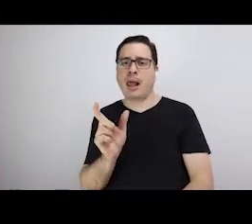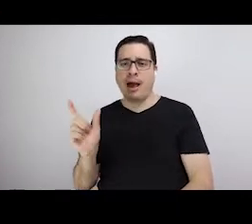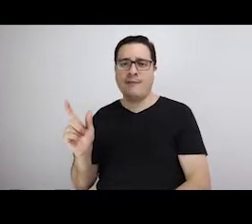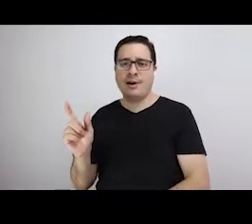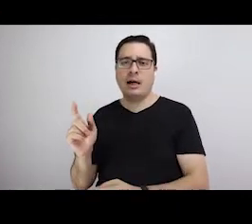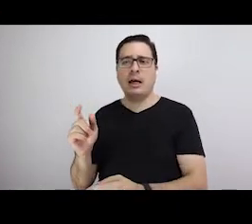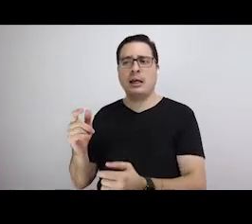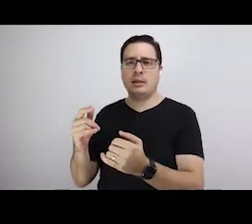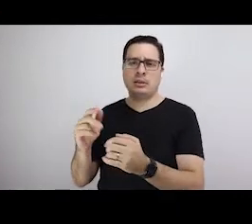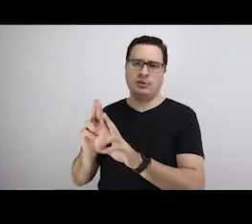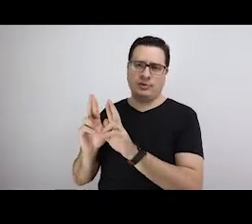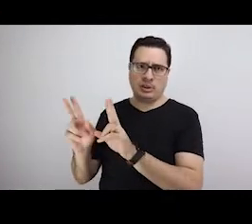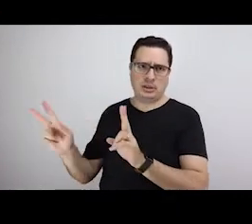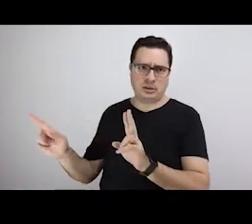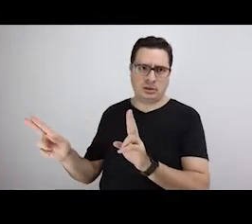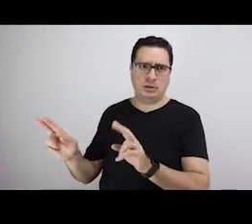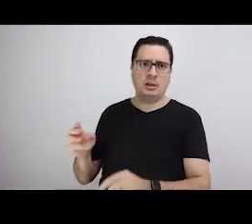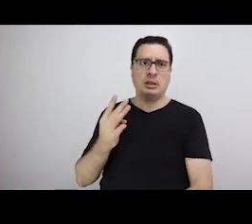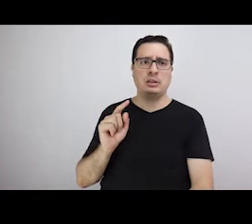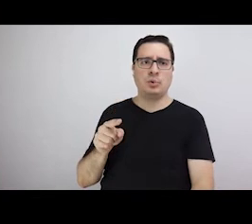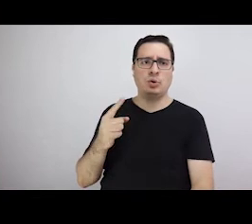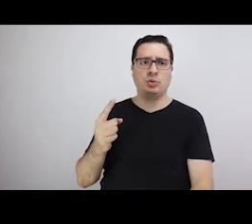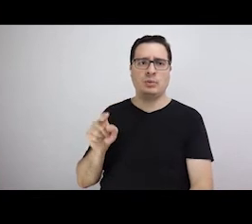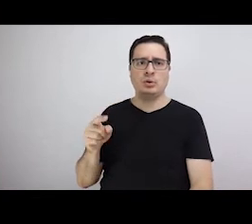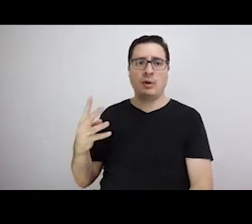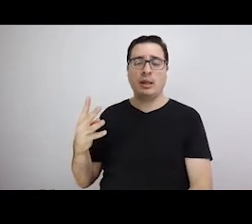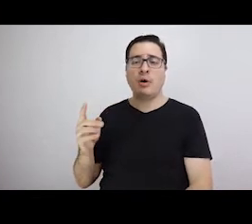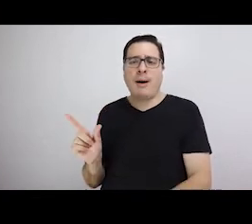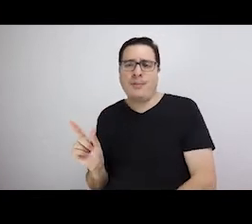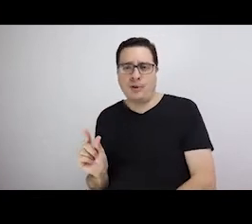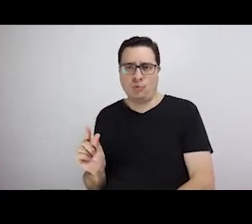incomuns, 3.1.4,